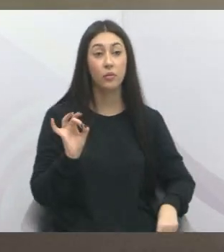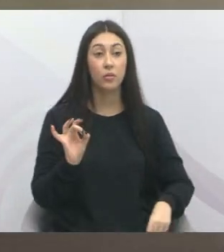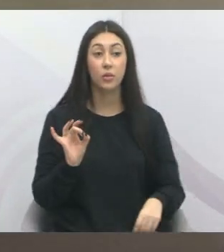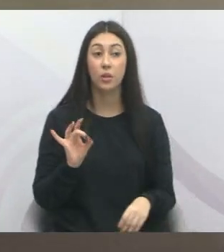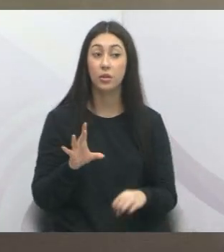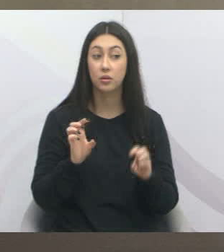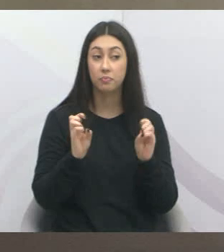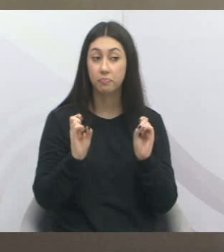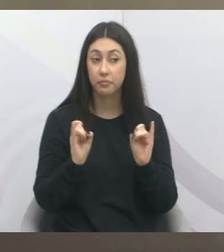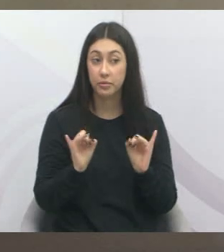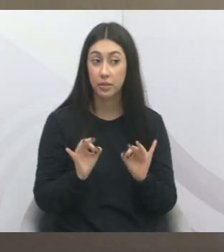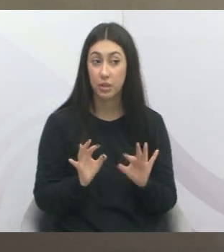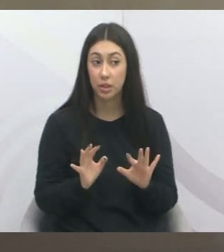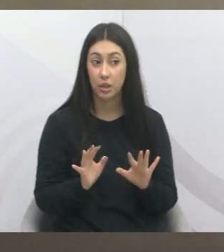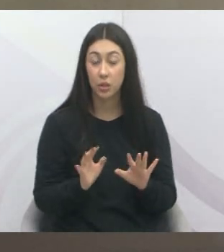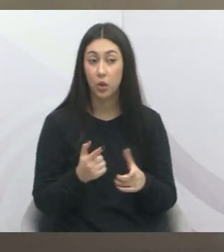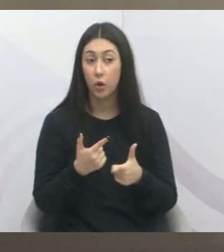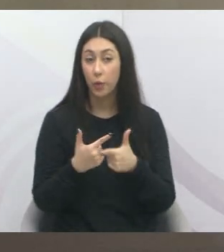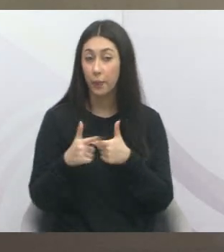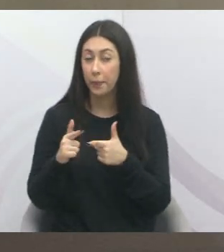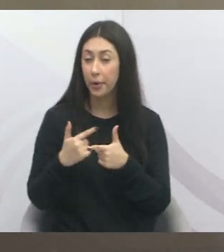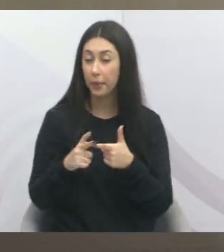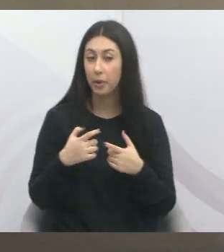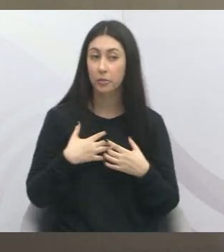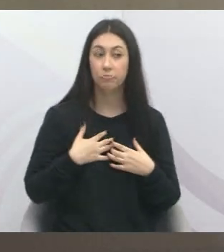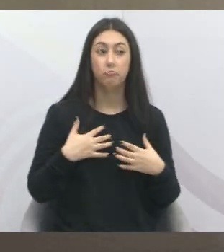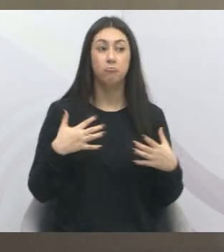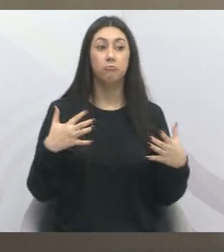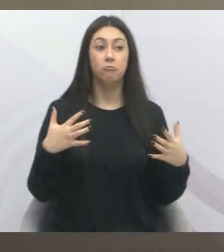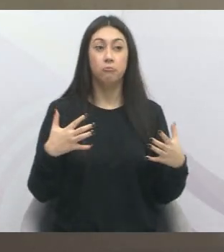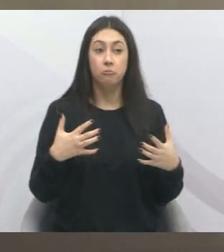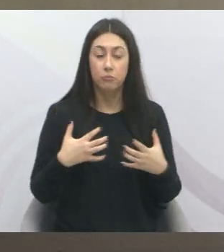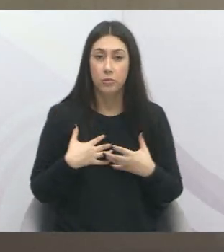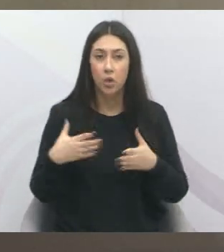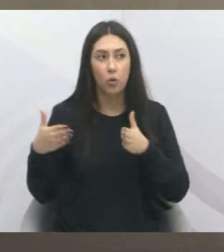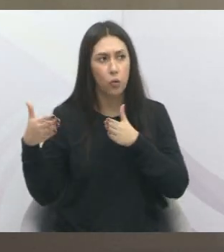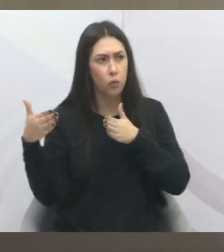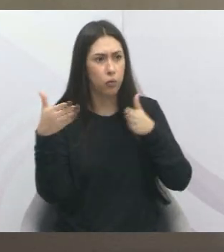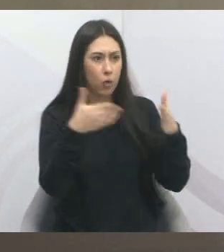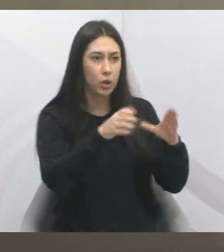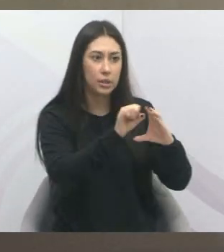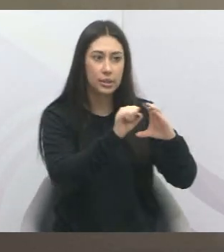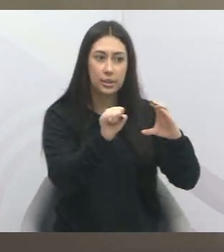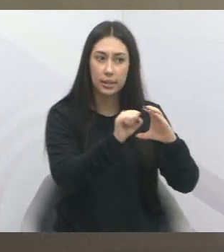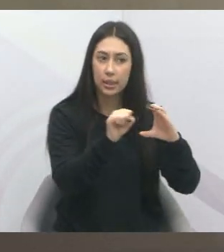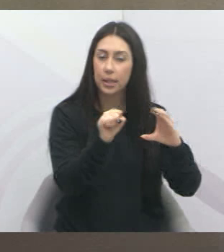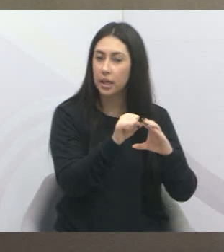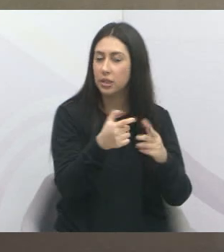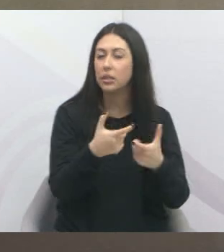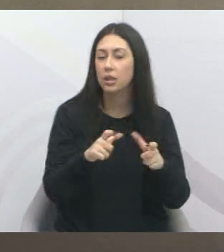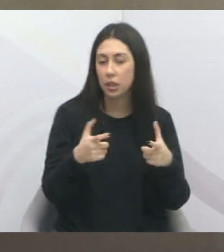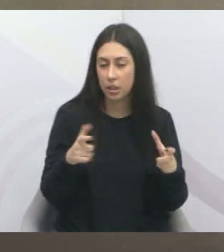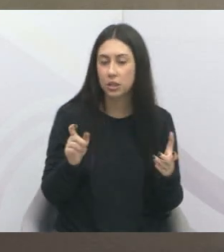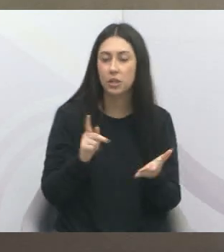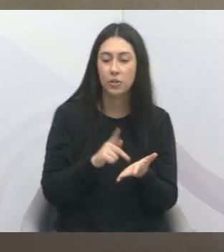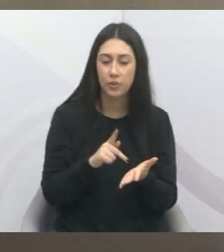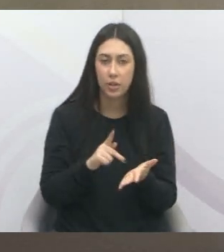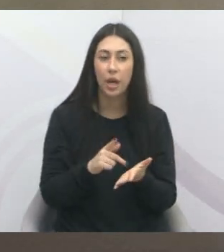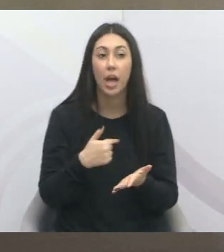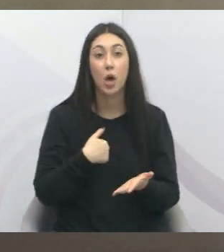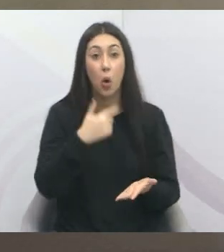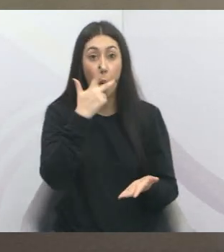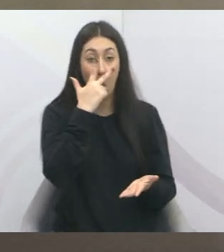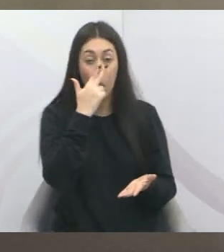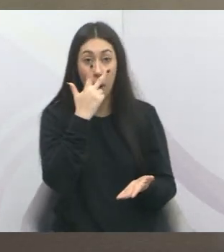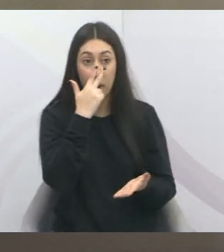Só falando para você, a questão respiratória hoje está toda na Santa Casa. E realmente aumentou muito e acredito que tenha dado certo,